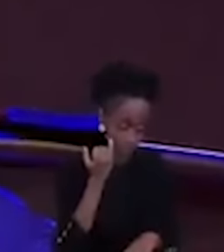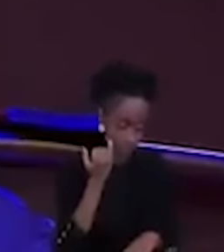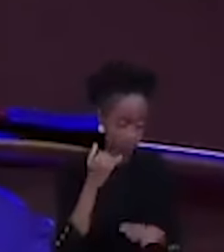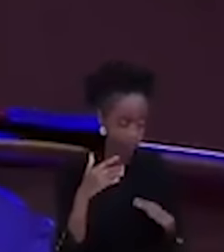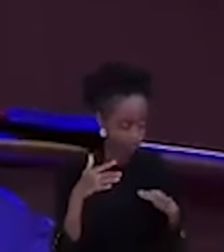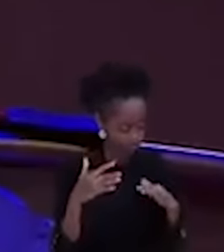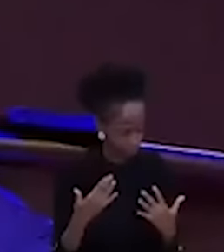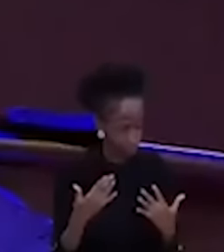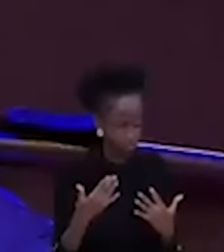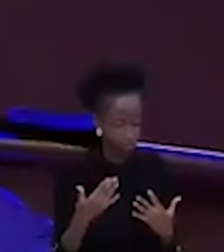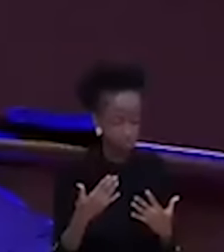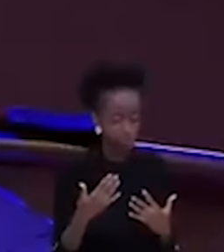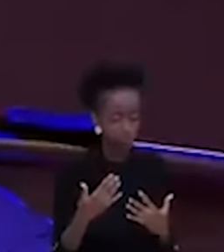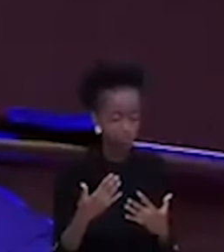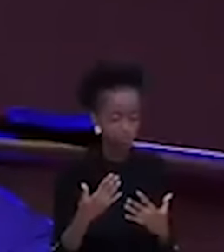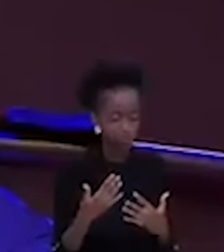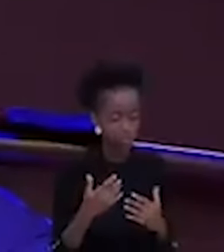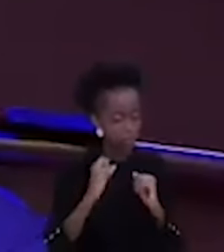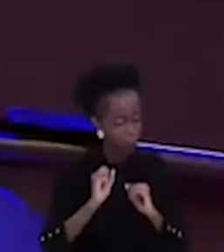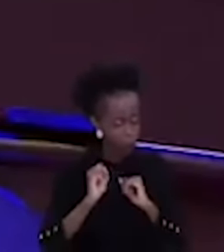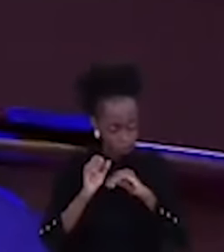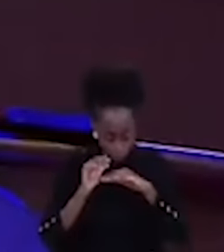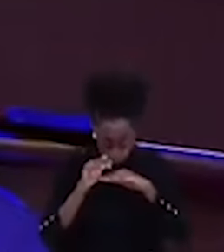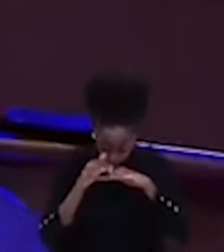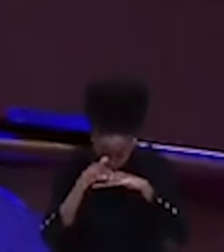Então, se humilhe.